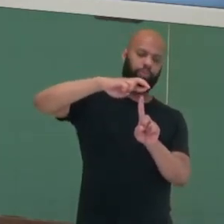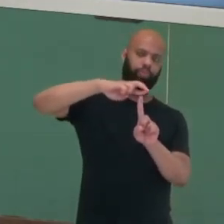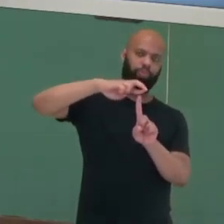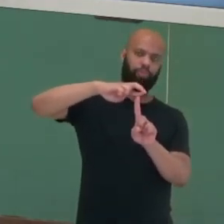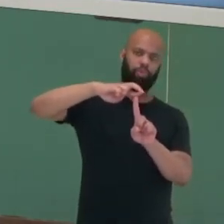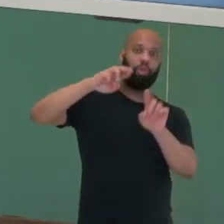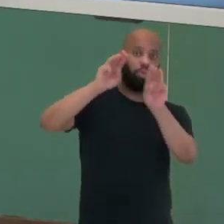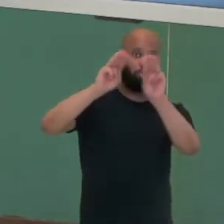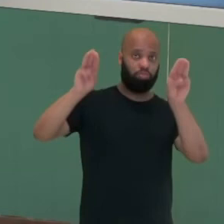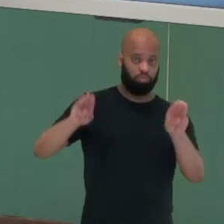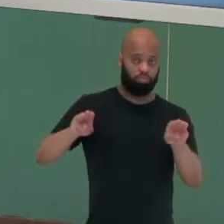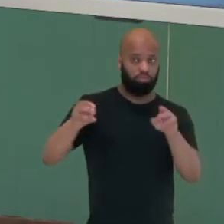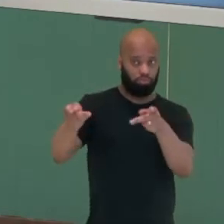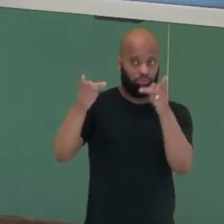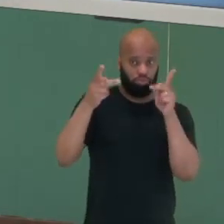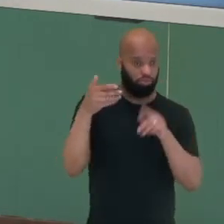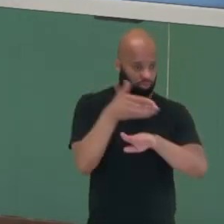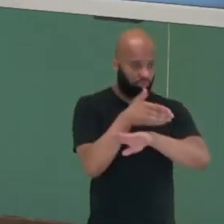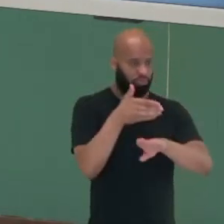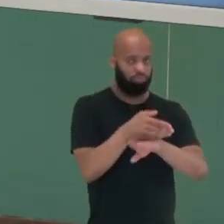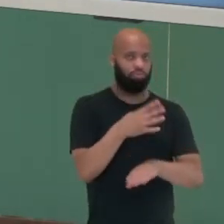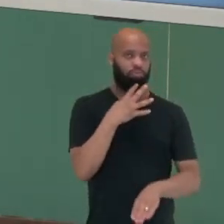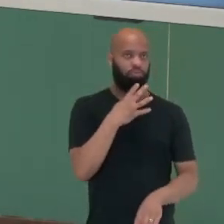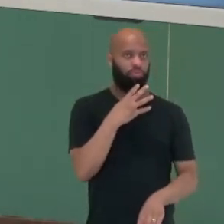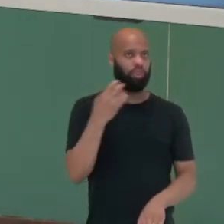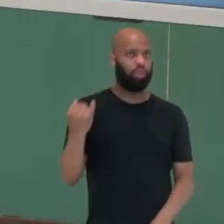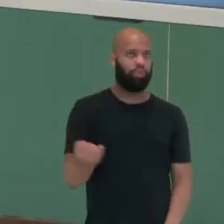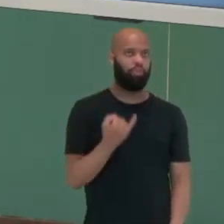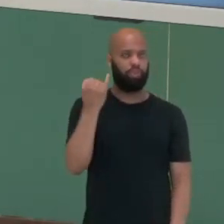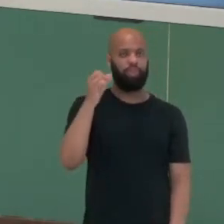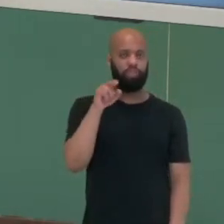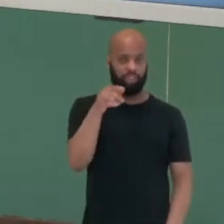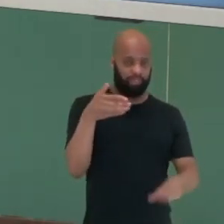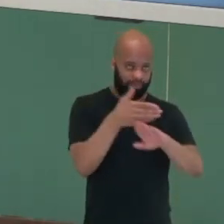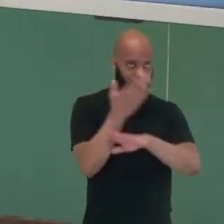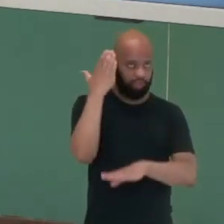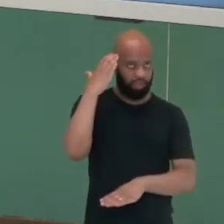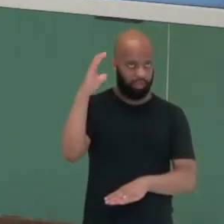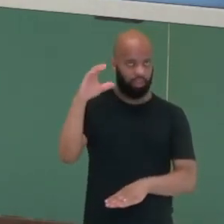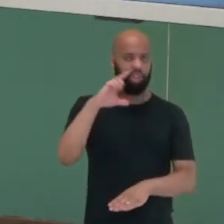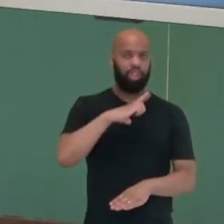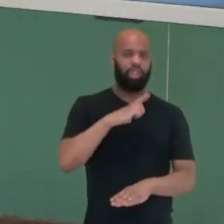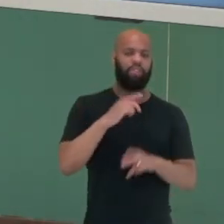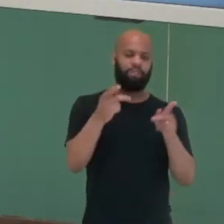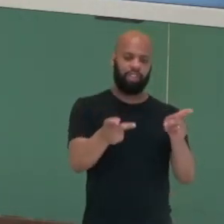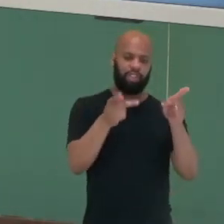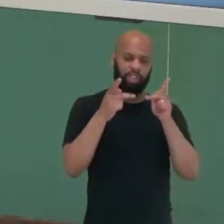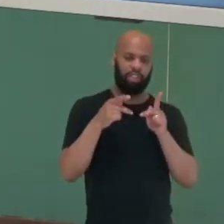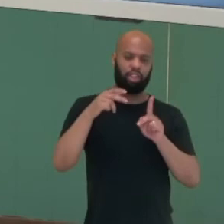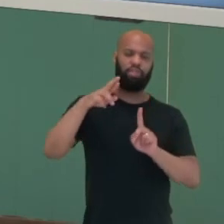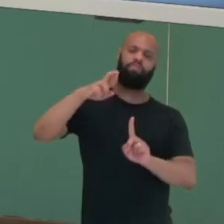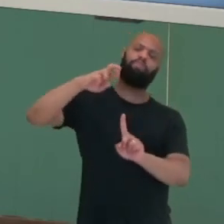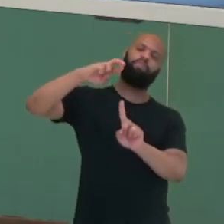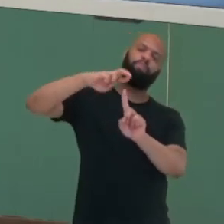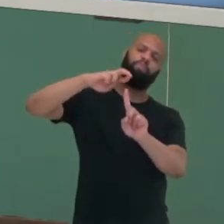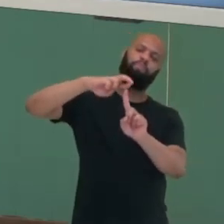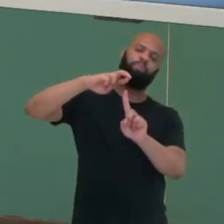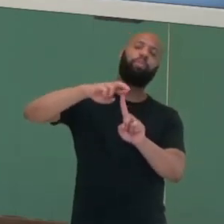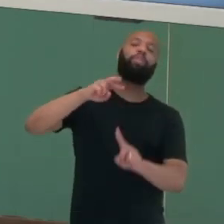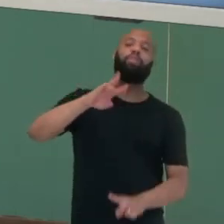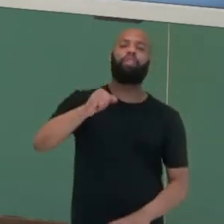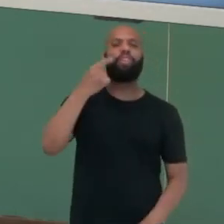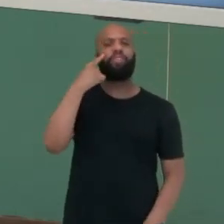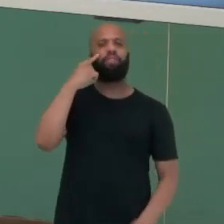quem é do interior do Paraná fazer a visita neste museu. Não pode vir a Curitiba e não visitar o MON, para que vocês possam ver e observar